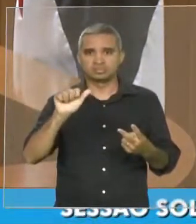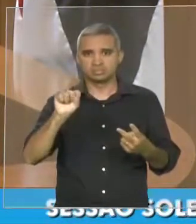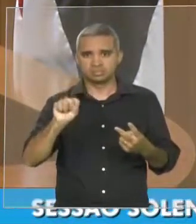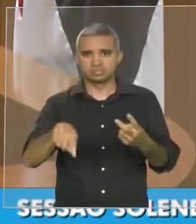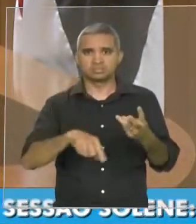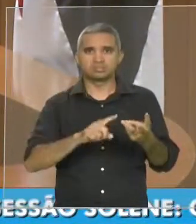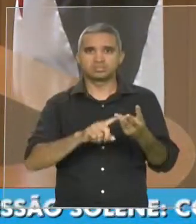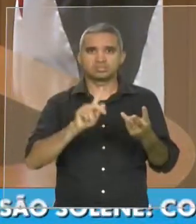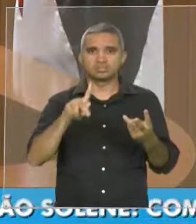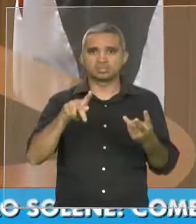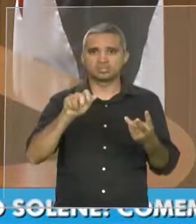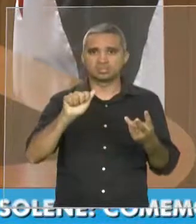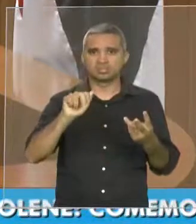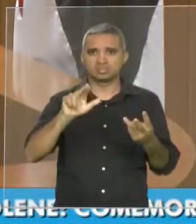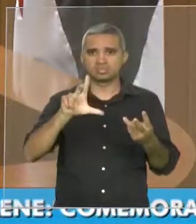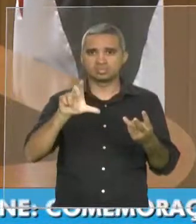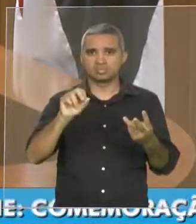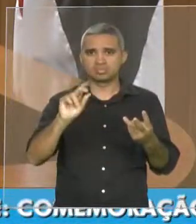o procurador-geral